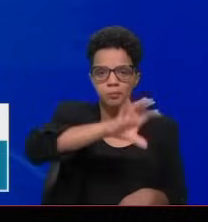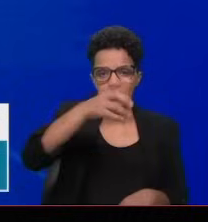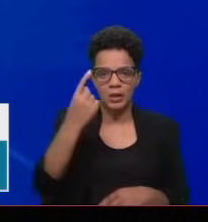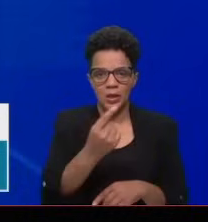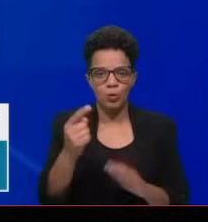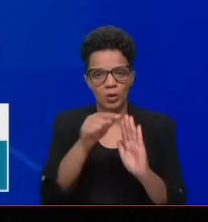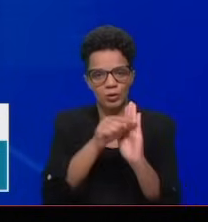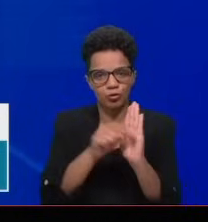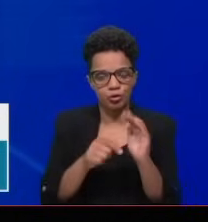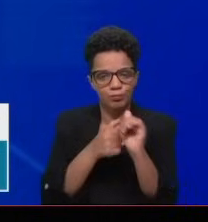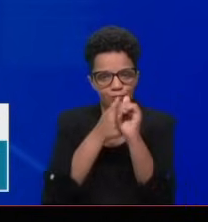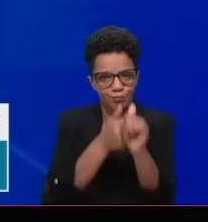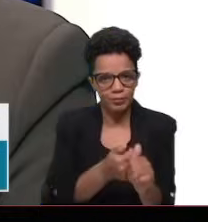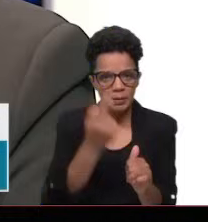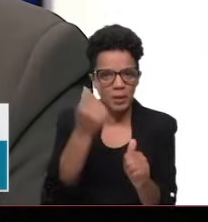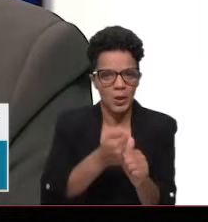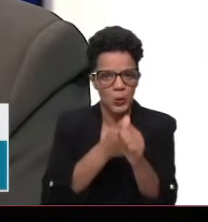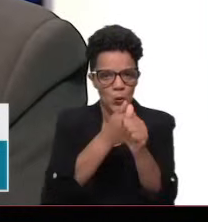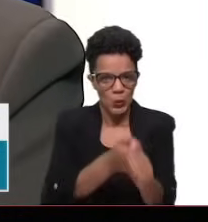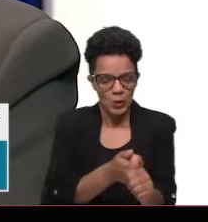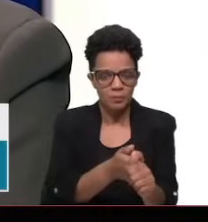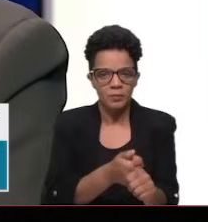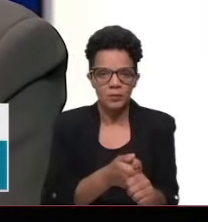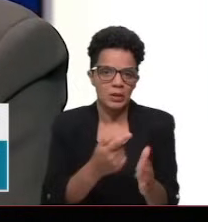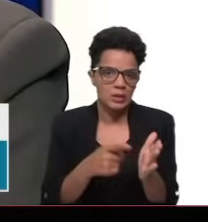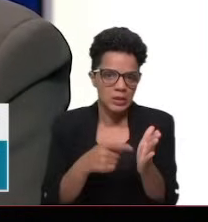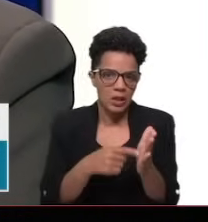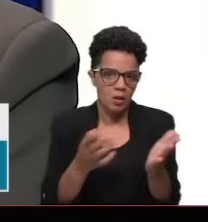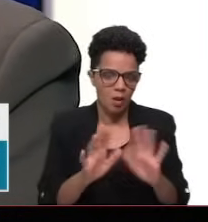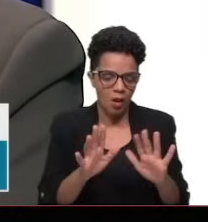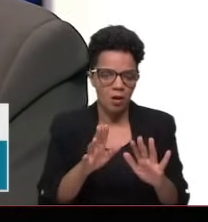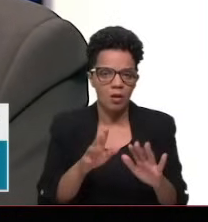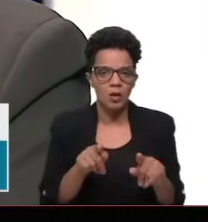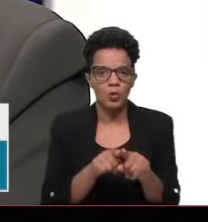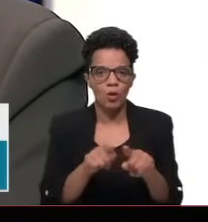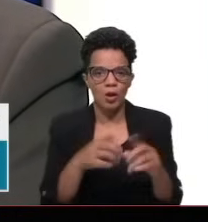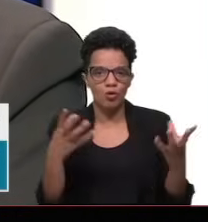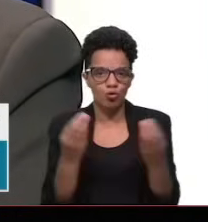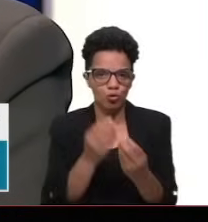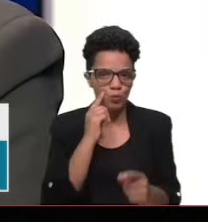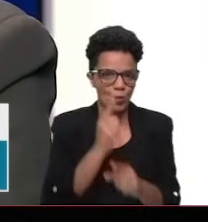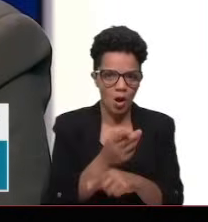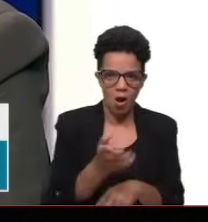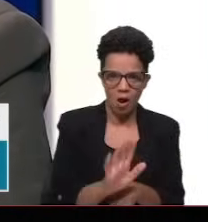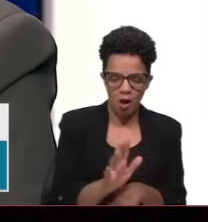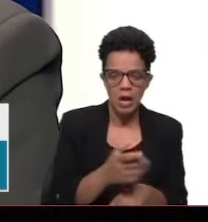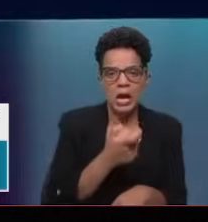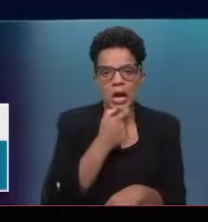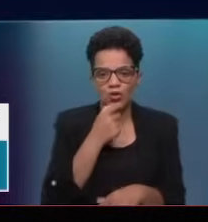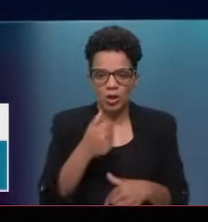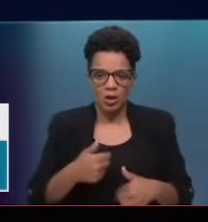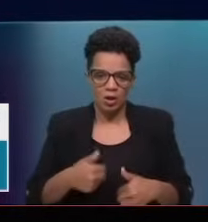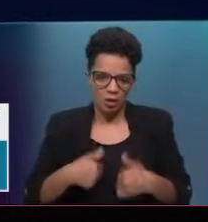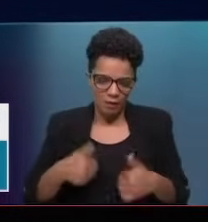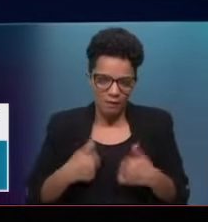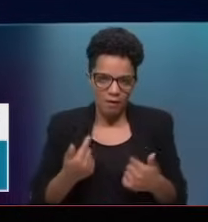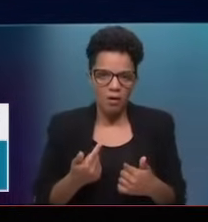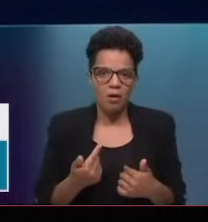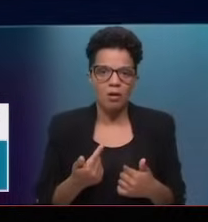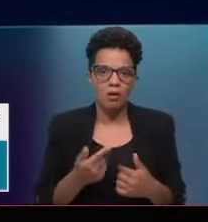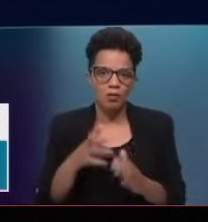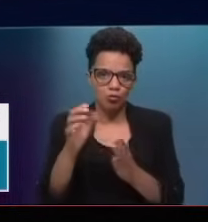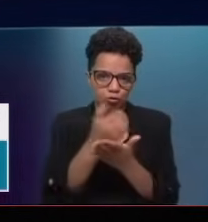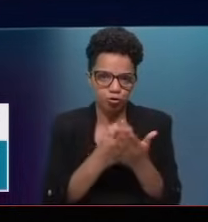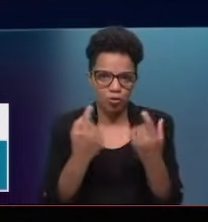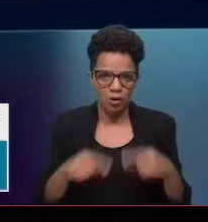critérios critérios copenhag não há necessidade ou não se deve forçar esta entrada conjunta porque cada um deve entrar qu tiver os seus recursos mas clar quando falamos às vezes